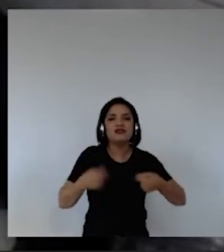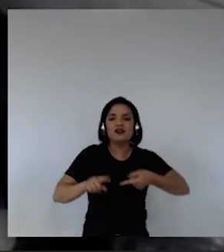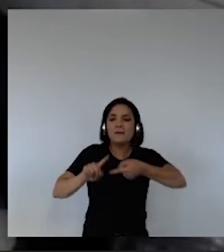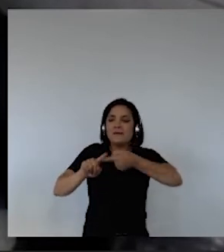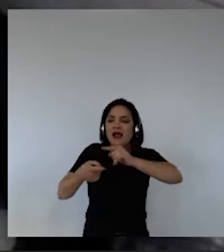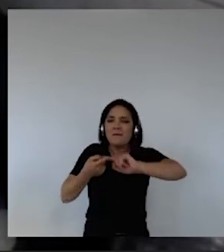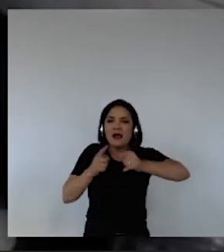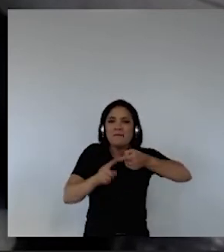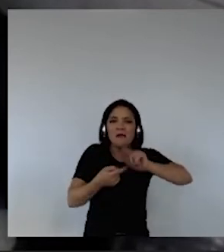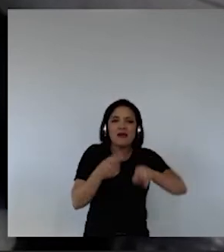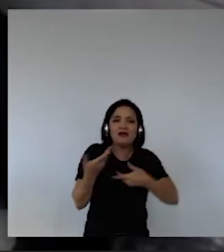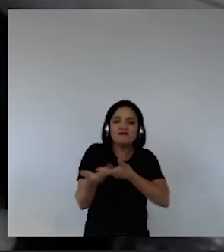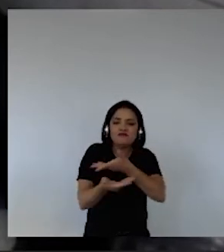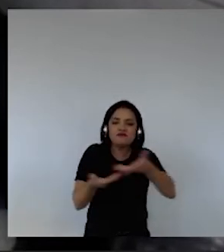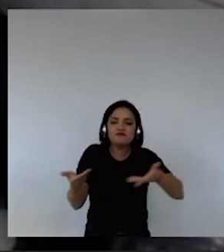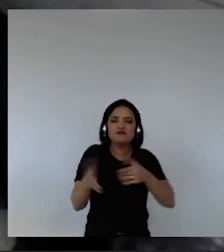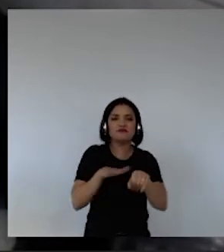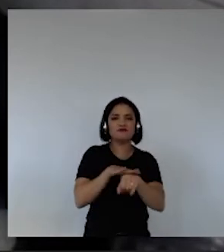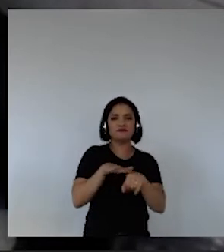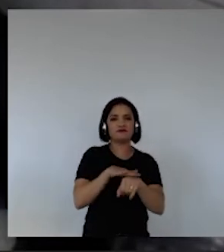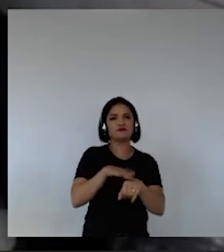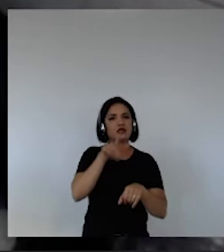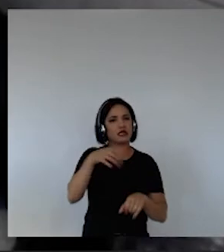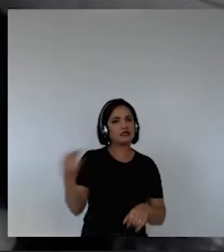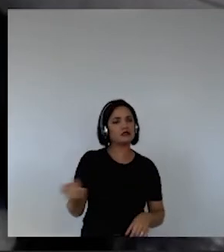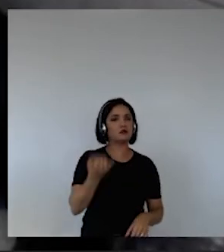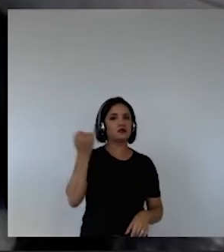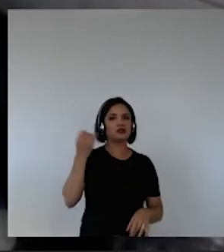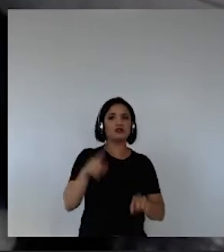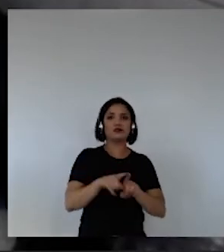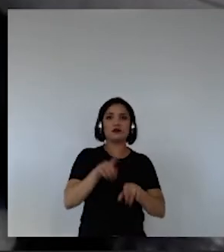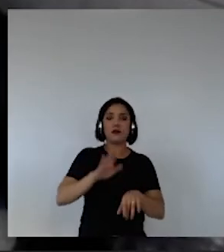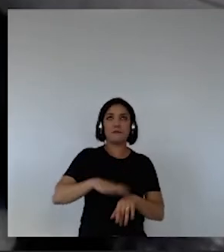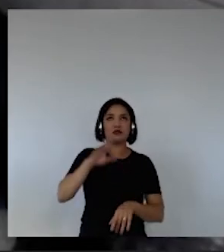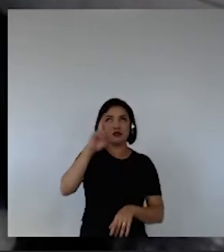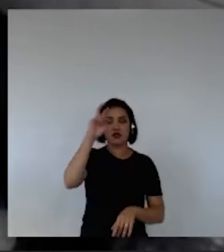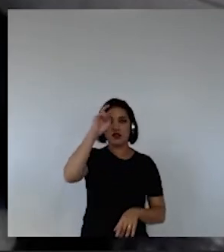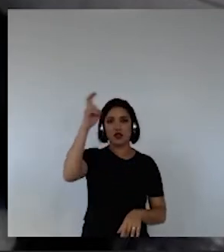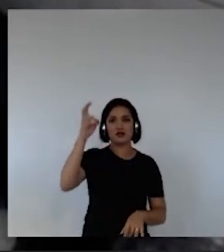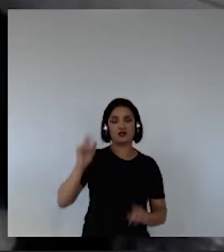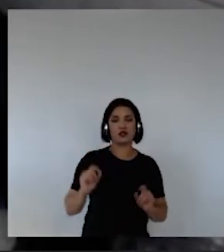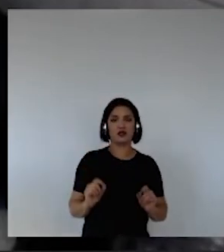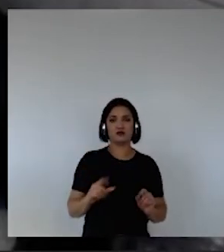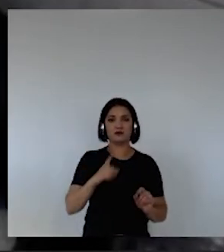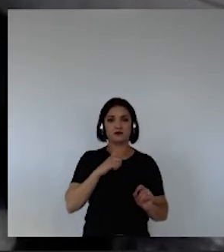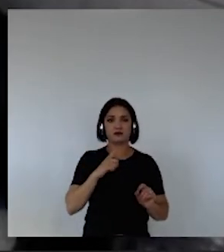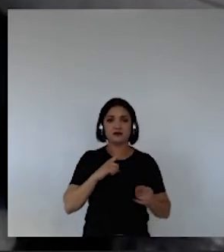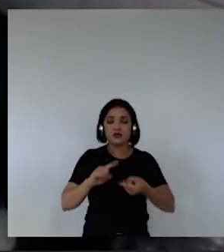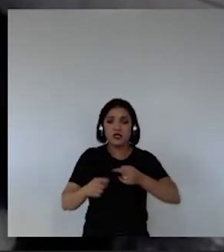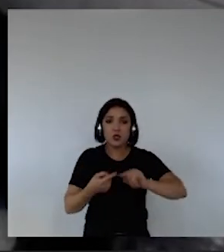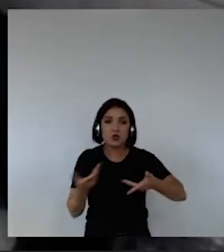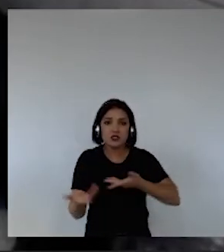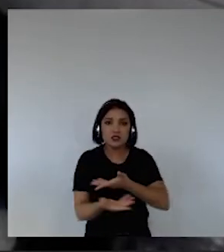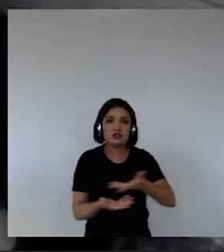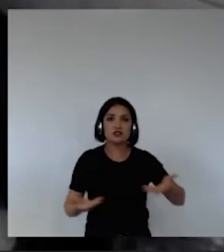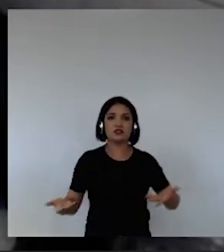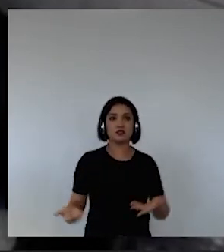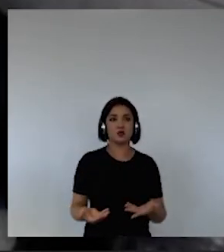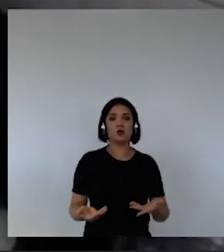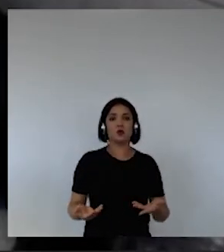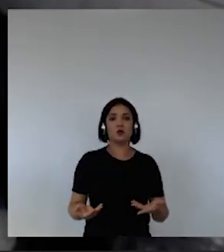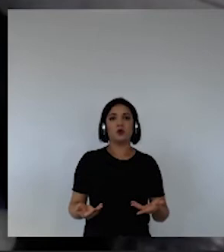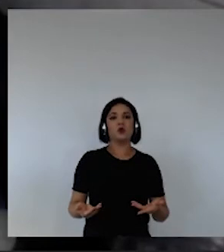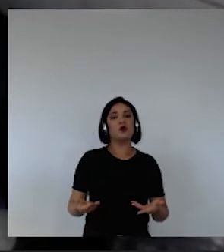negociar. É mais do que importante, é inteligente. A negociação e renegociação ela é de